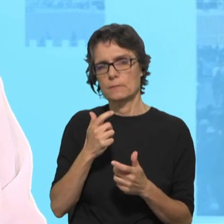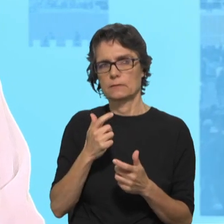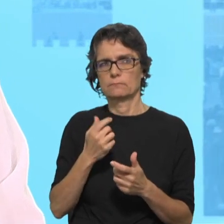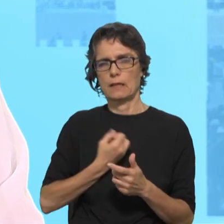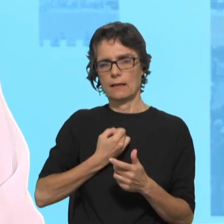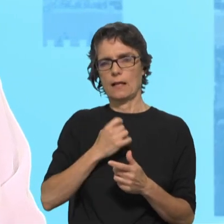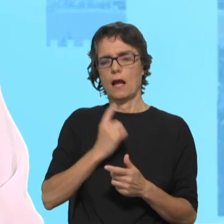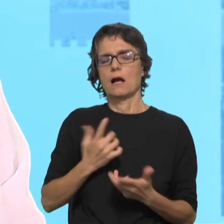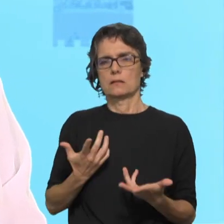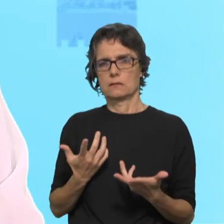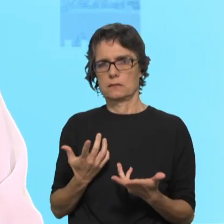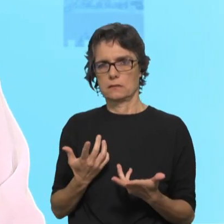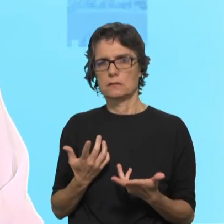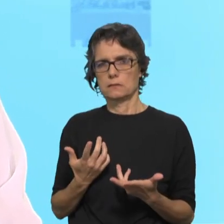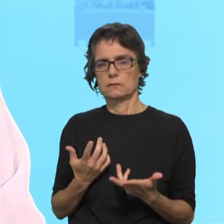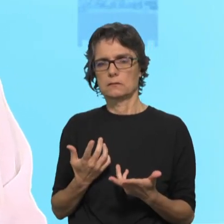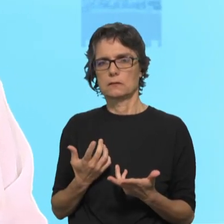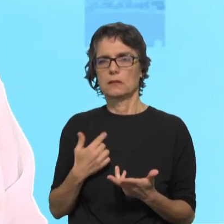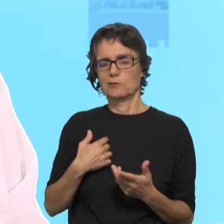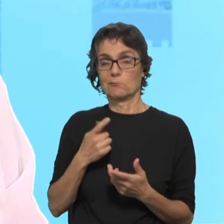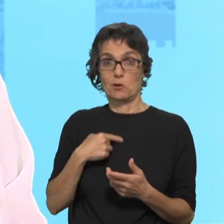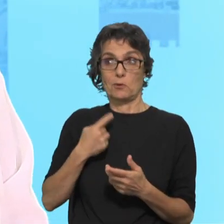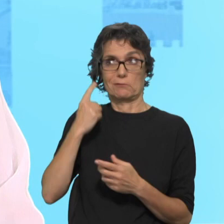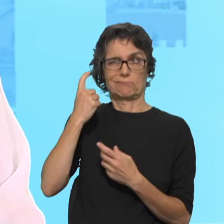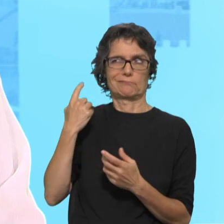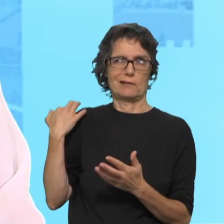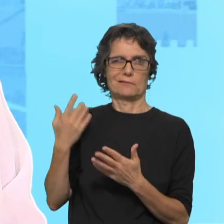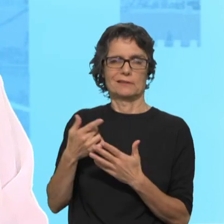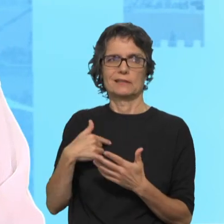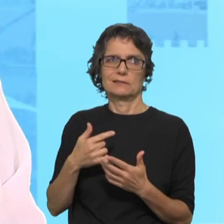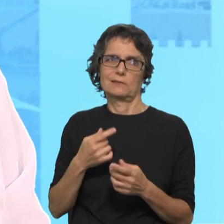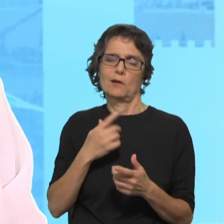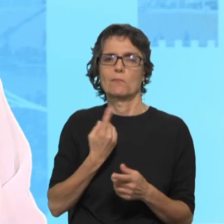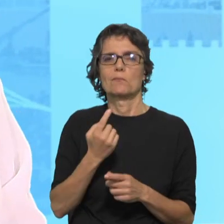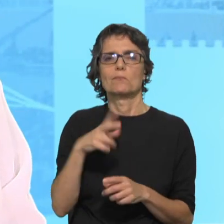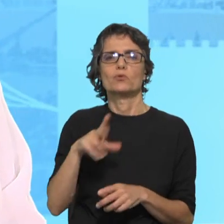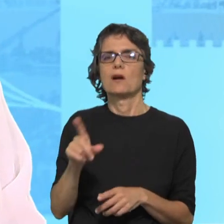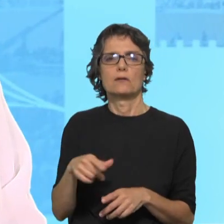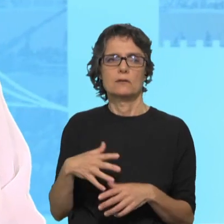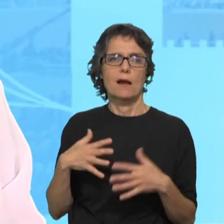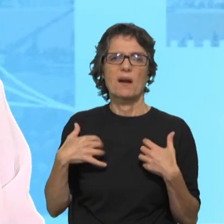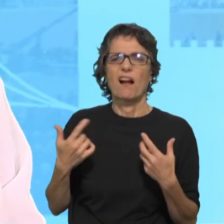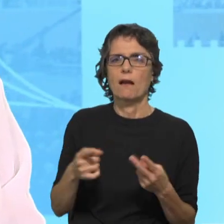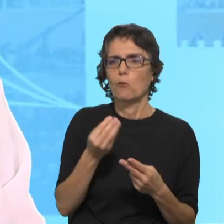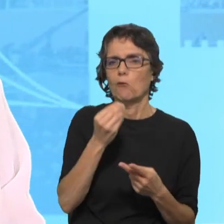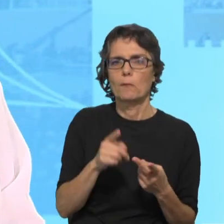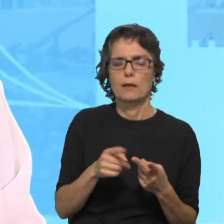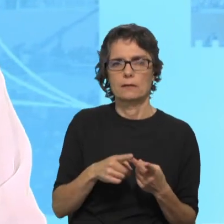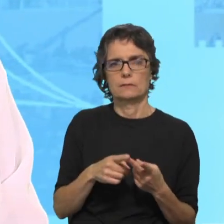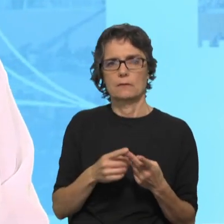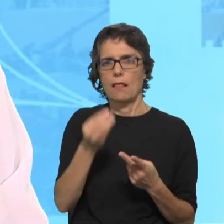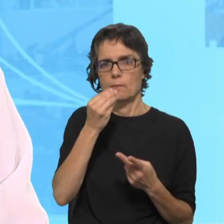português? Eu estava a pensar nisto antes de ir para aqui. É comer bacalhau. A alimentação, por exemplo, é um dado